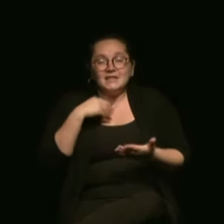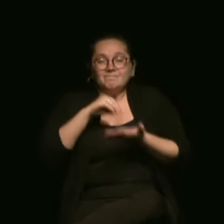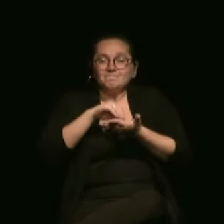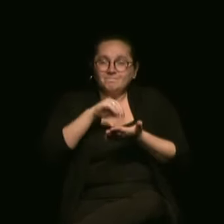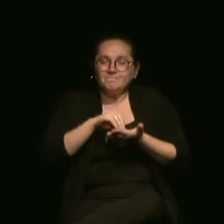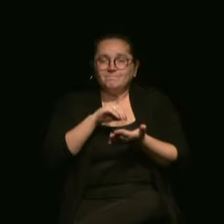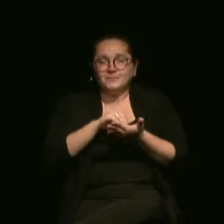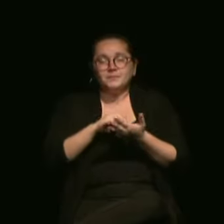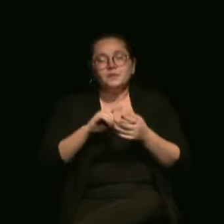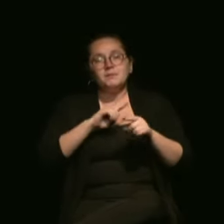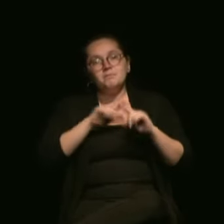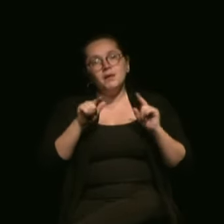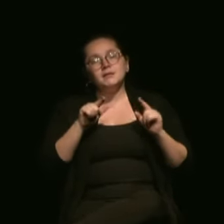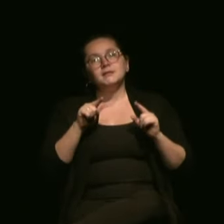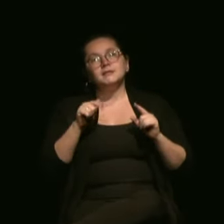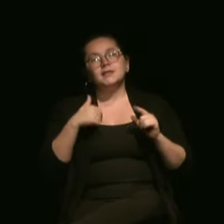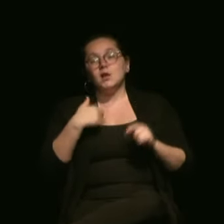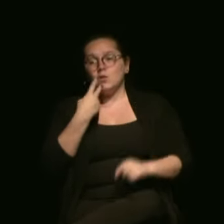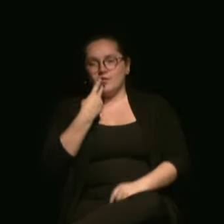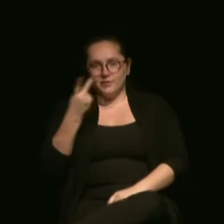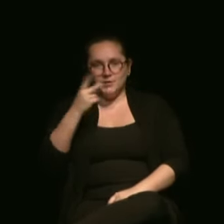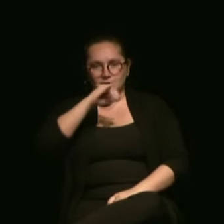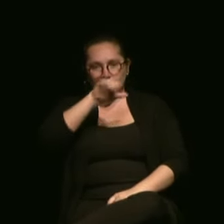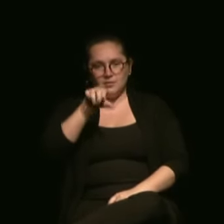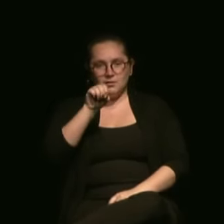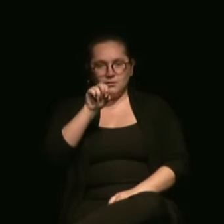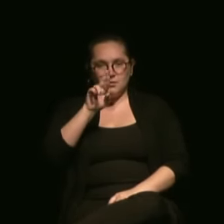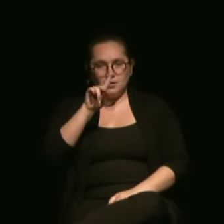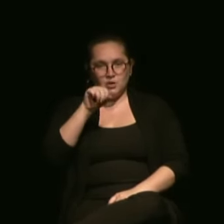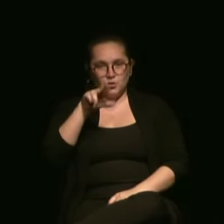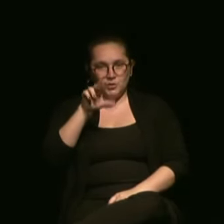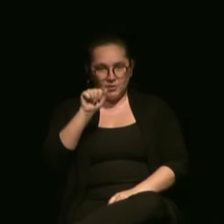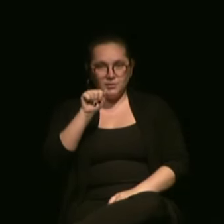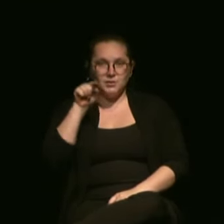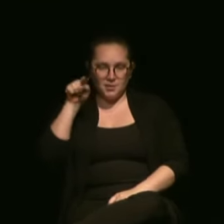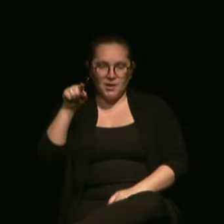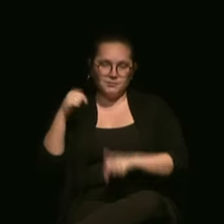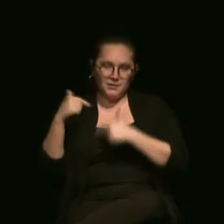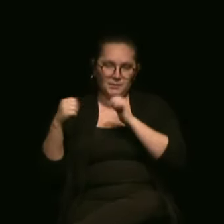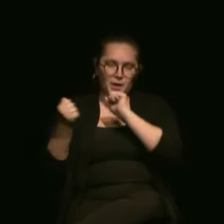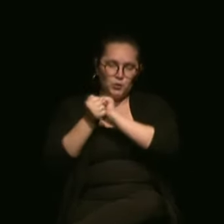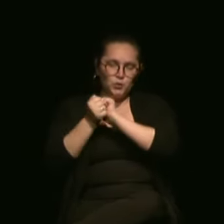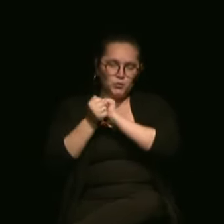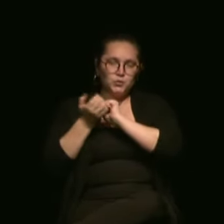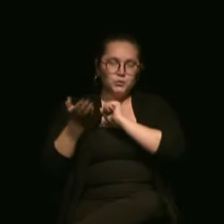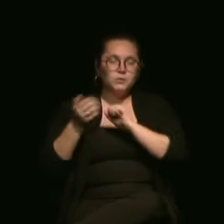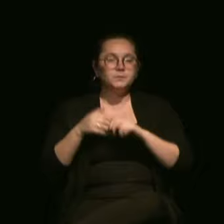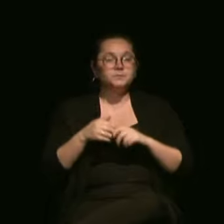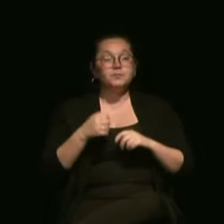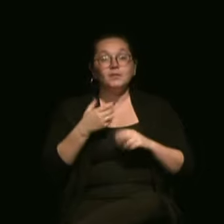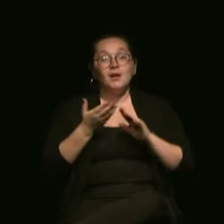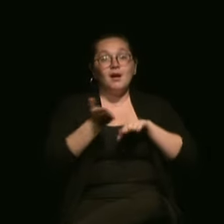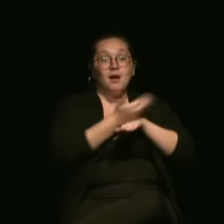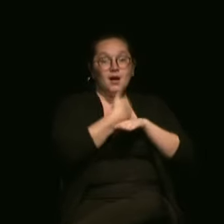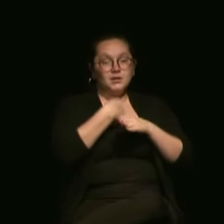falei disso, a Jordana, montadora do Coutinho, para quem eu tinha mandado o roteiro